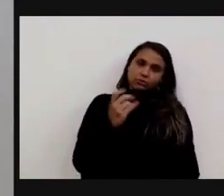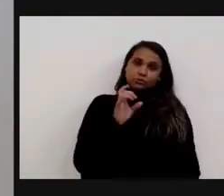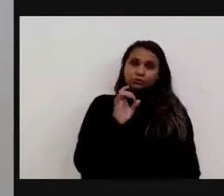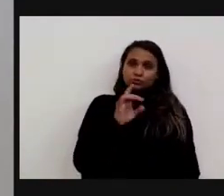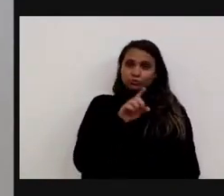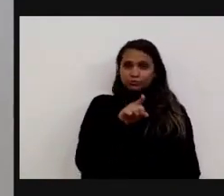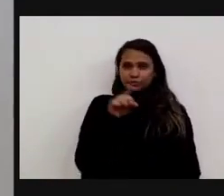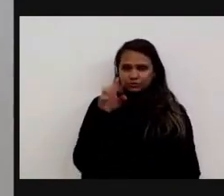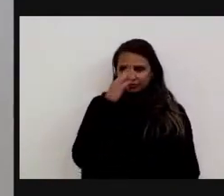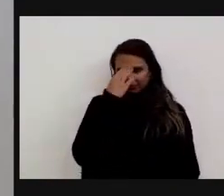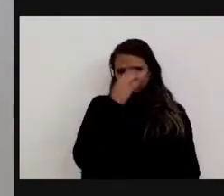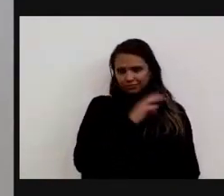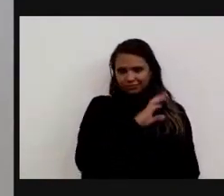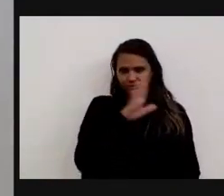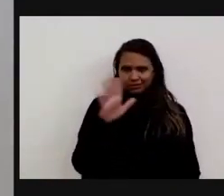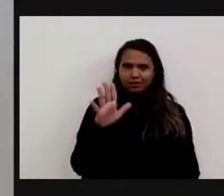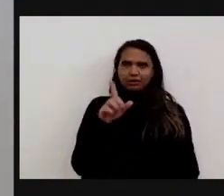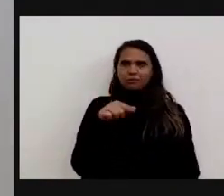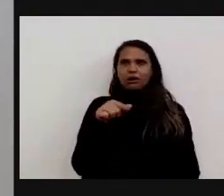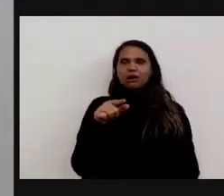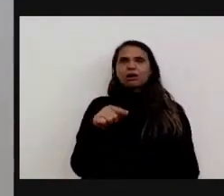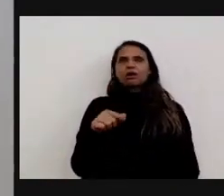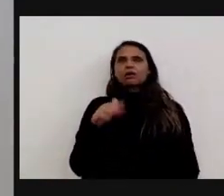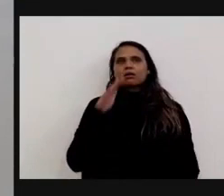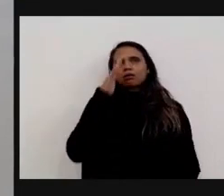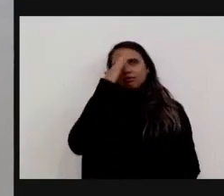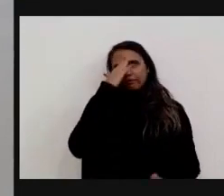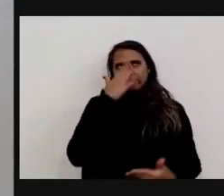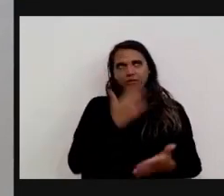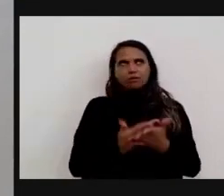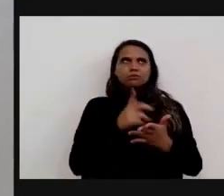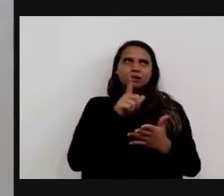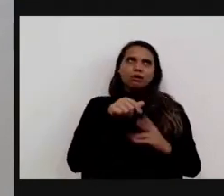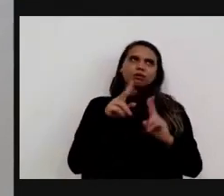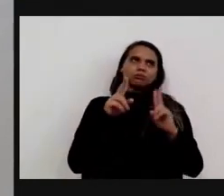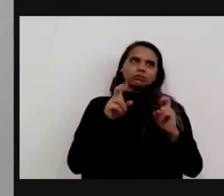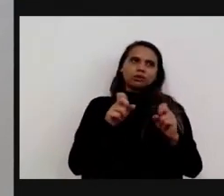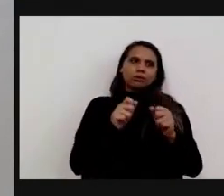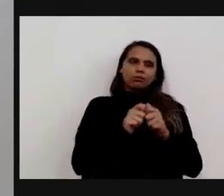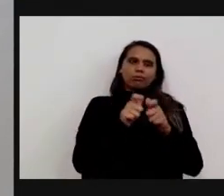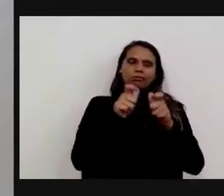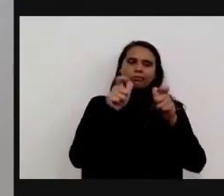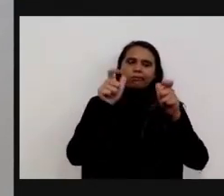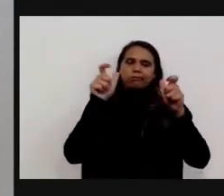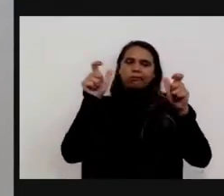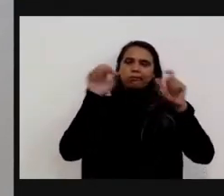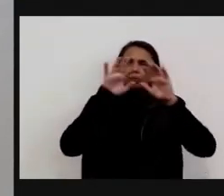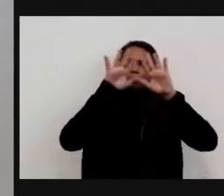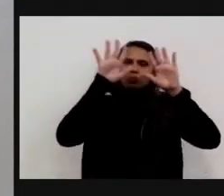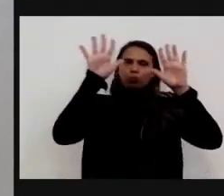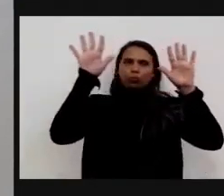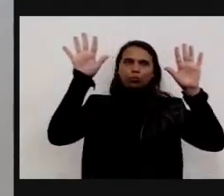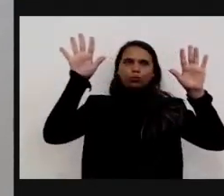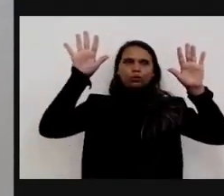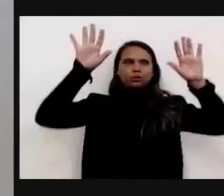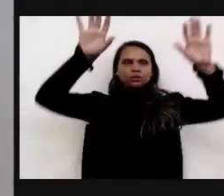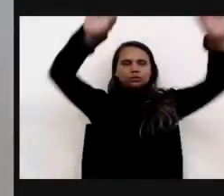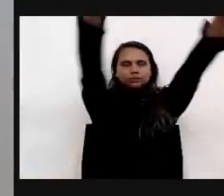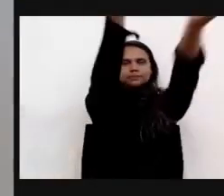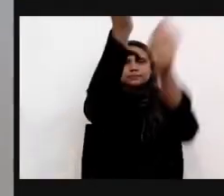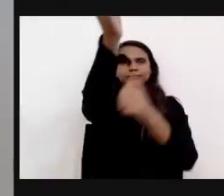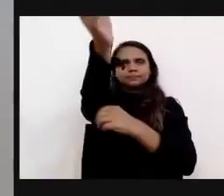tangível confiança é um termo muito amplo né que fica meio que numa imaginar confiança o que que é confiança